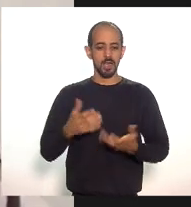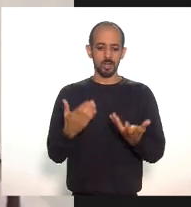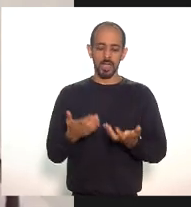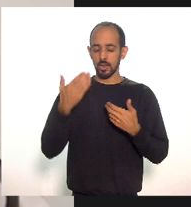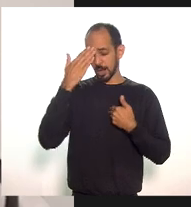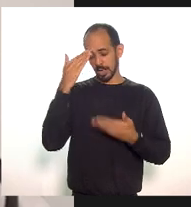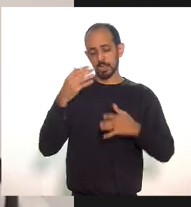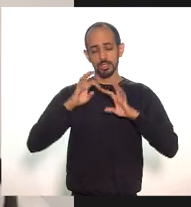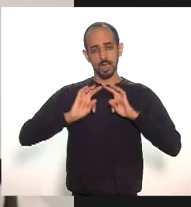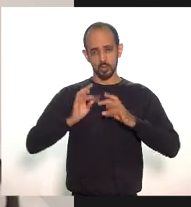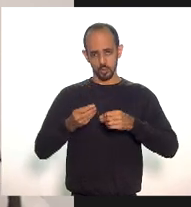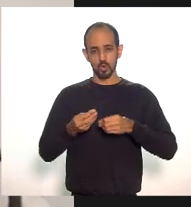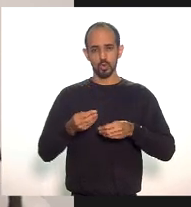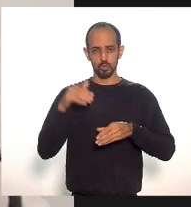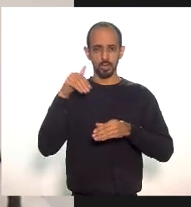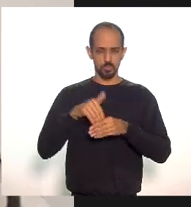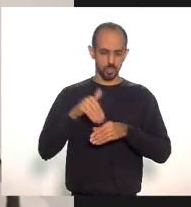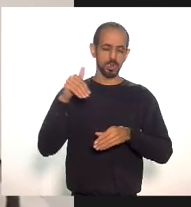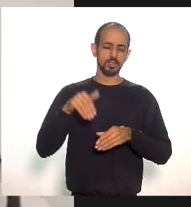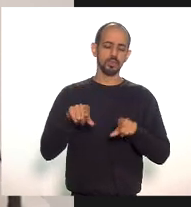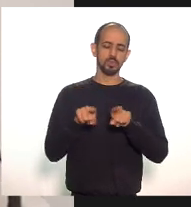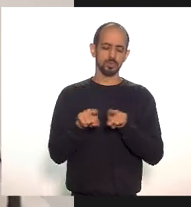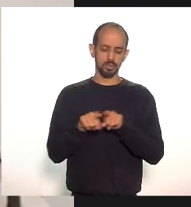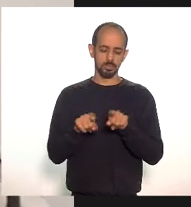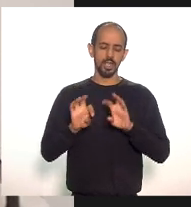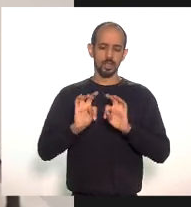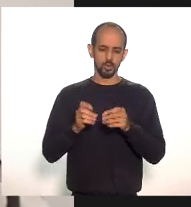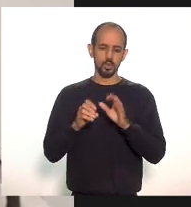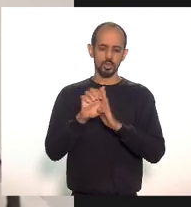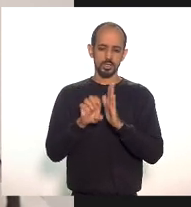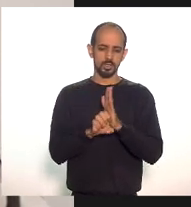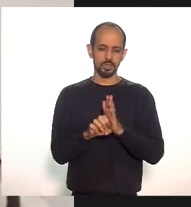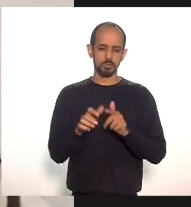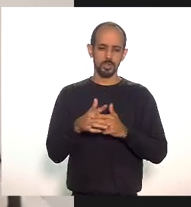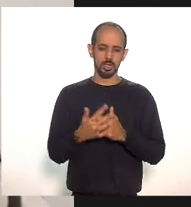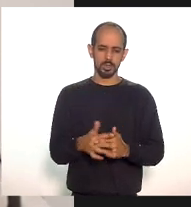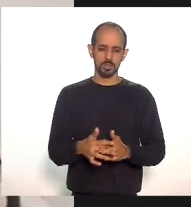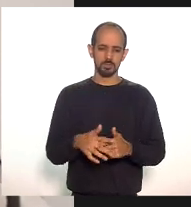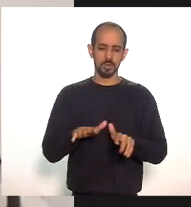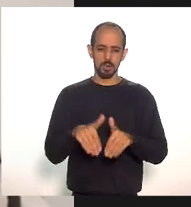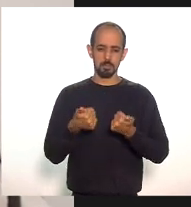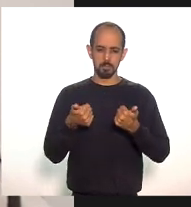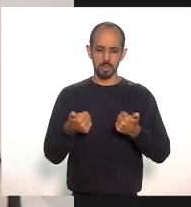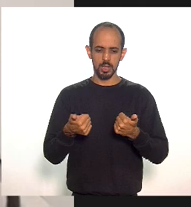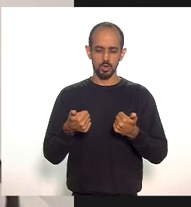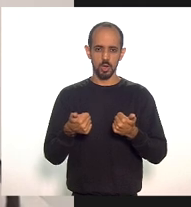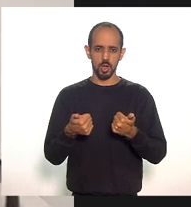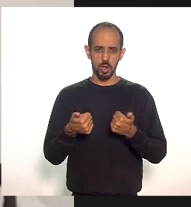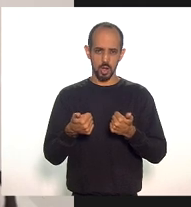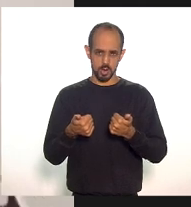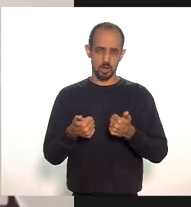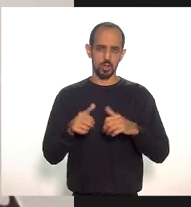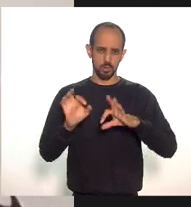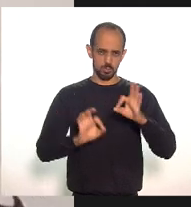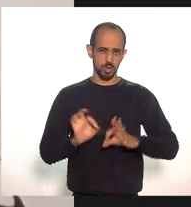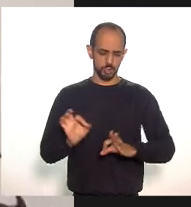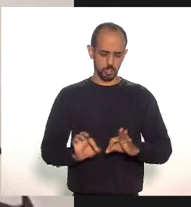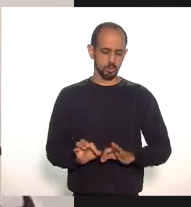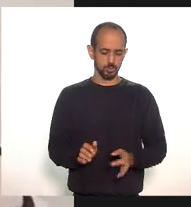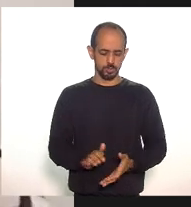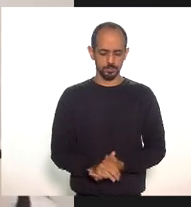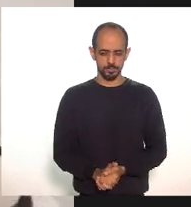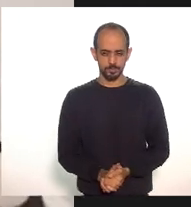pela votação e agradecer por todas as emendas que contribuíram para a melhoria desse projeto Muito